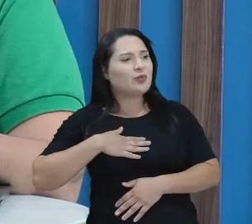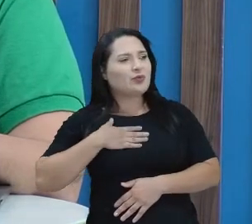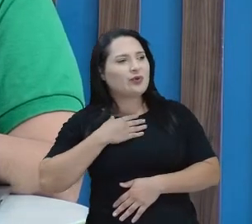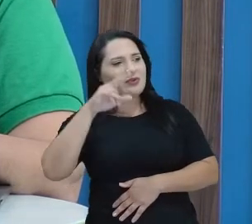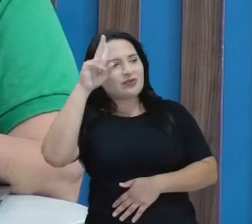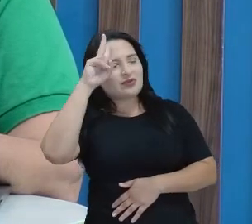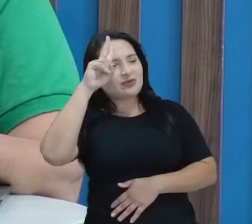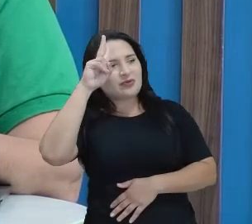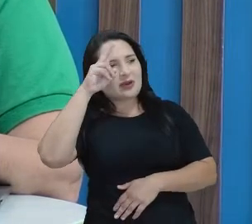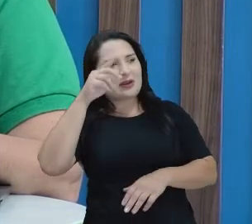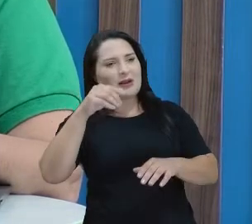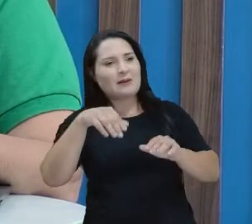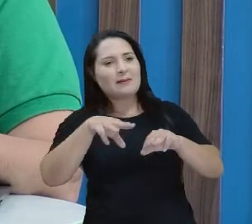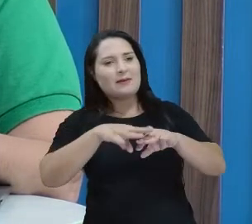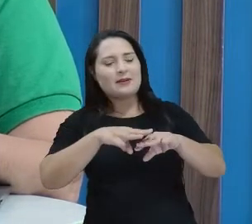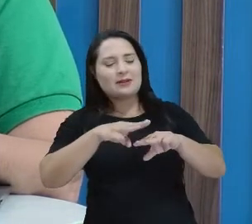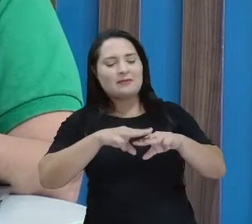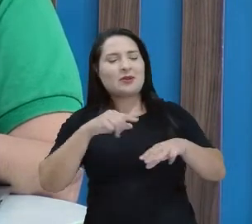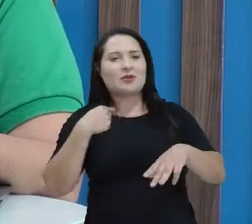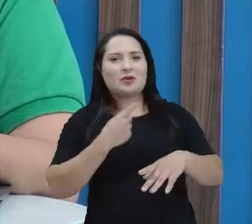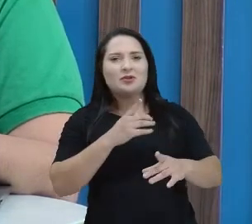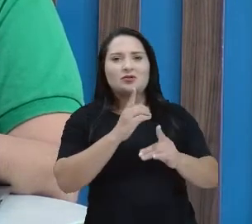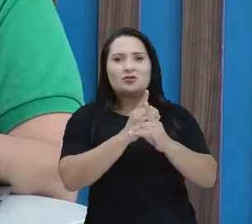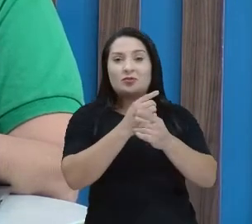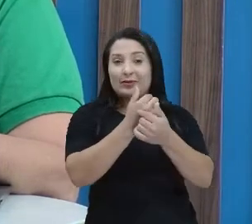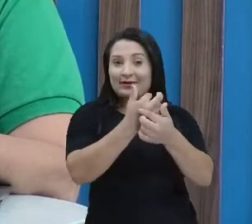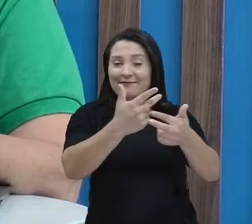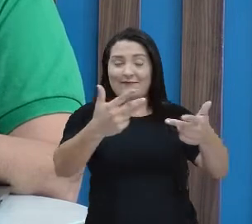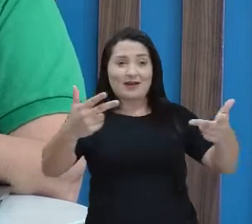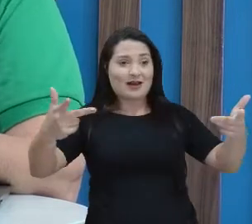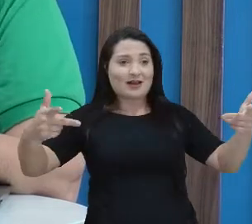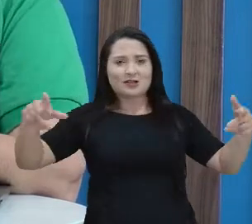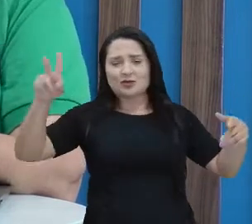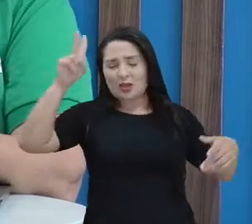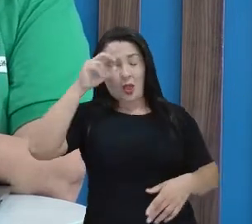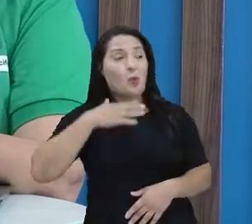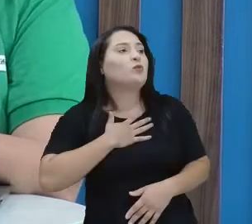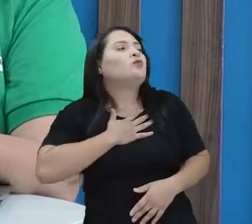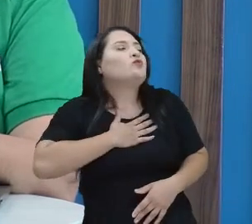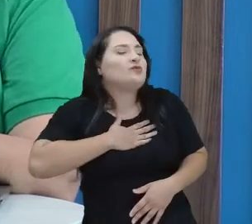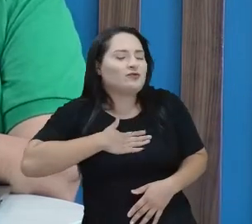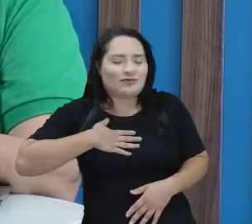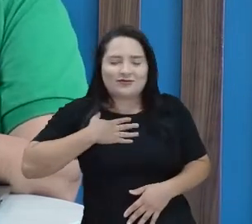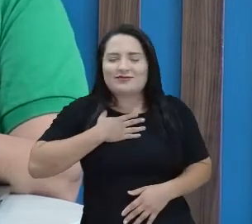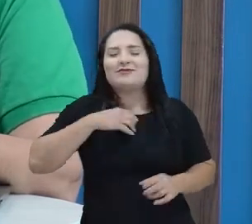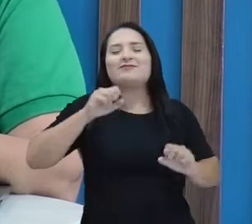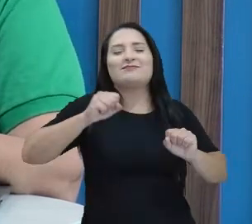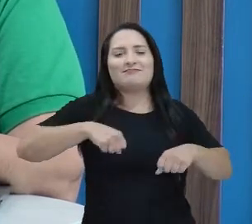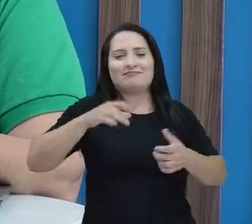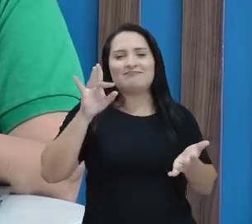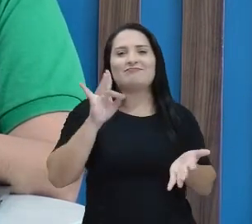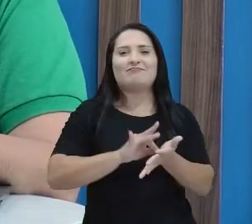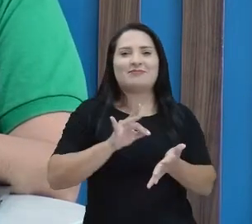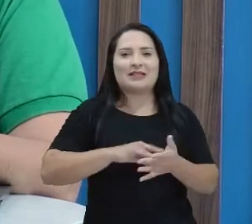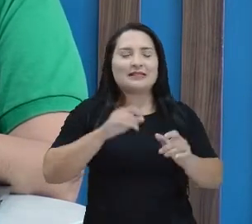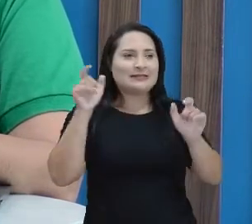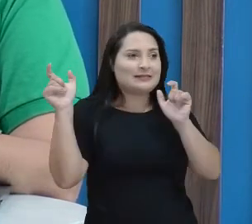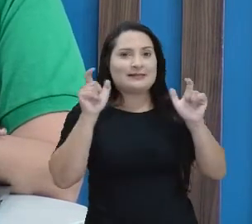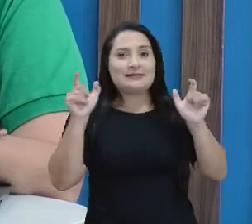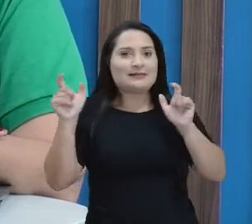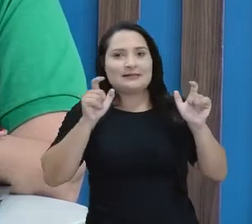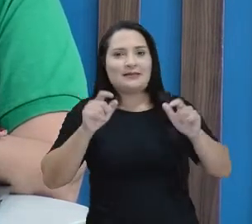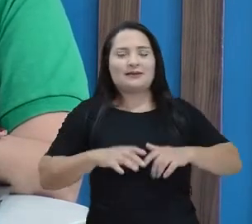vai descobrir aí um monte de história matemática. Gostei, já estou gostando. Vamos lá, ficar bem atentos,